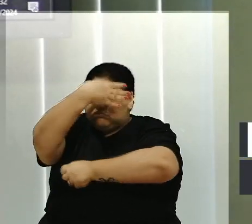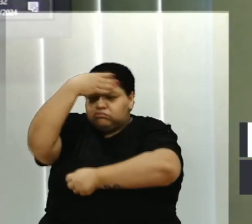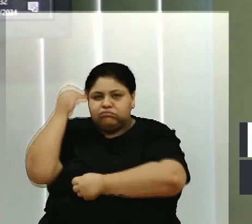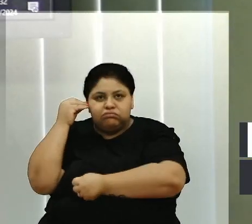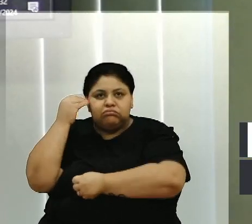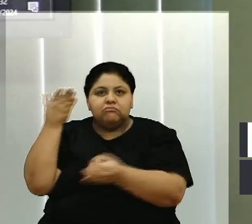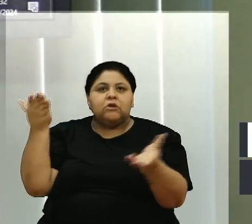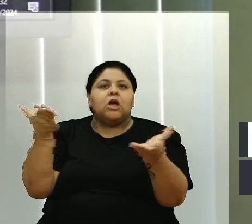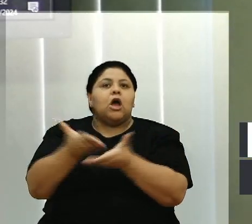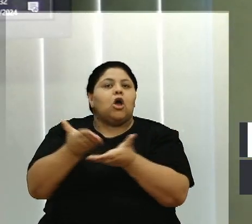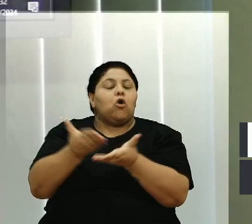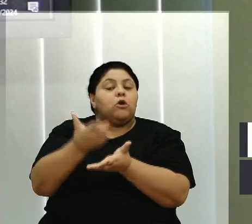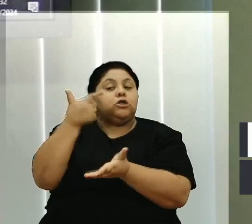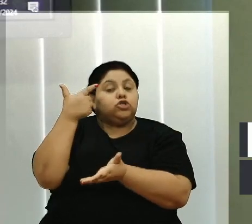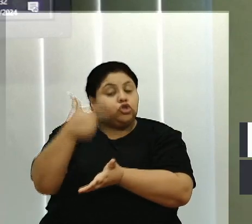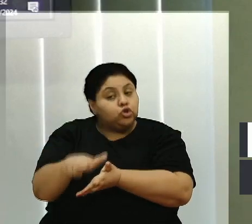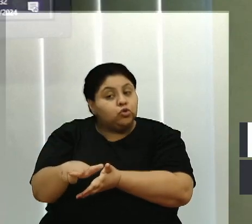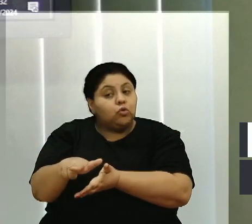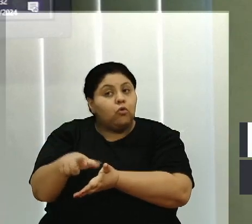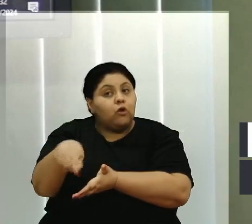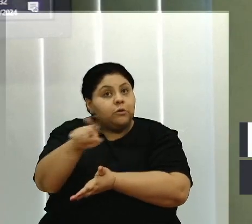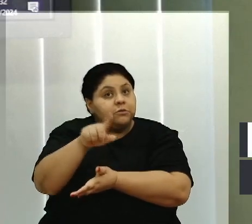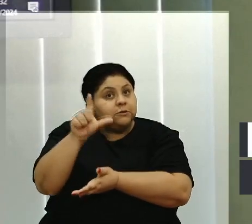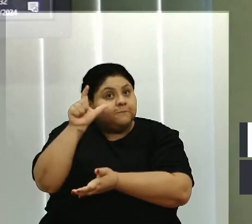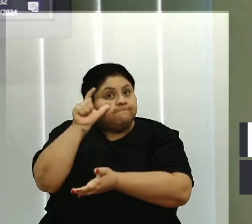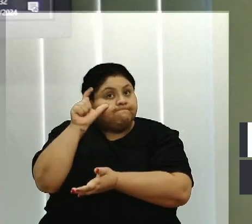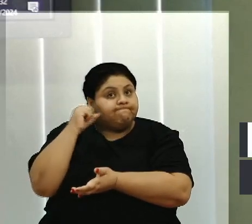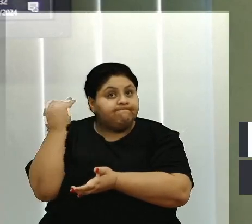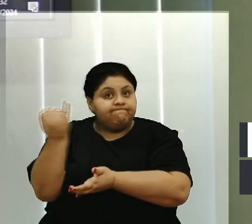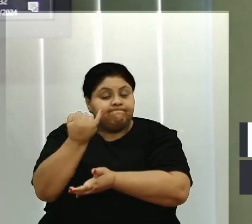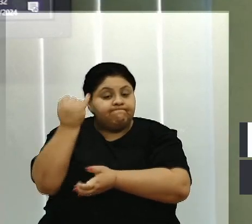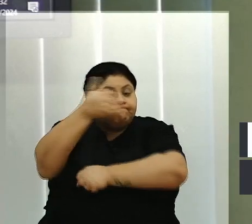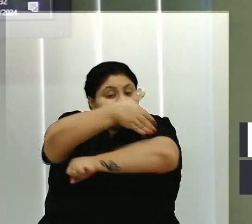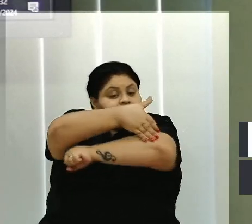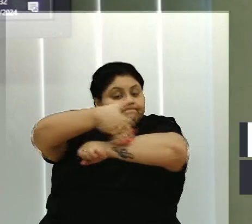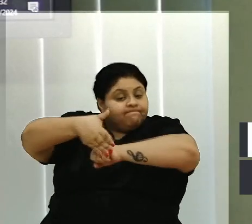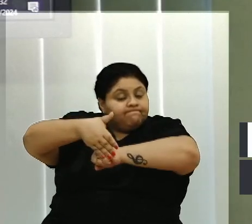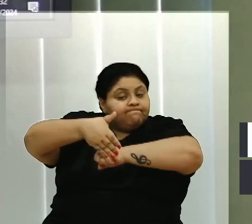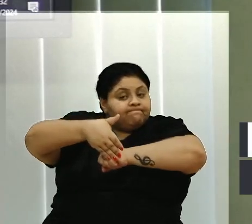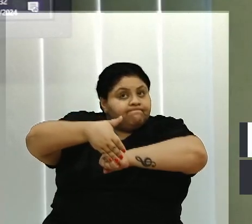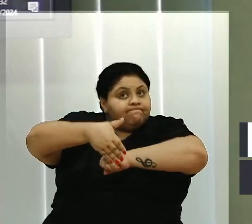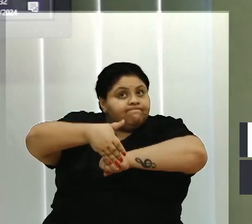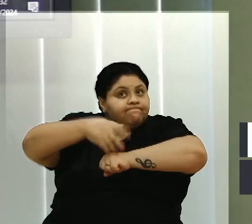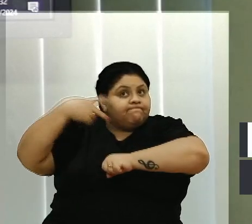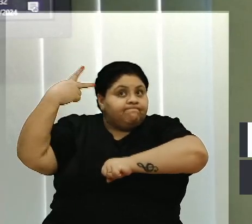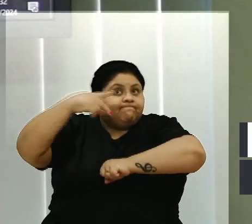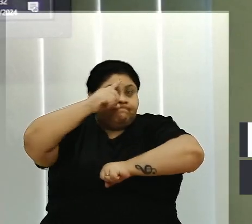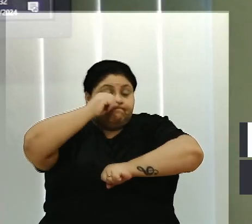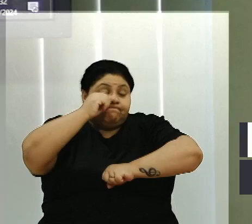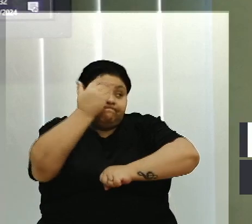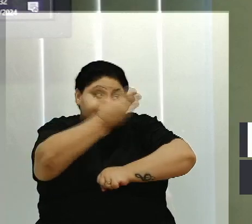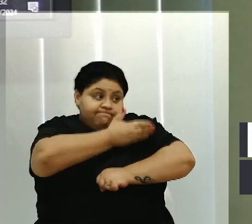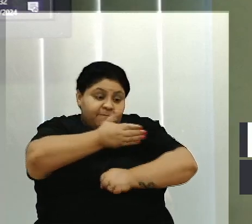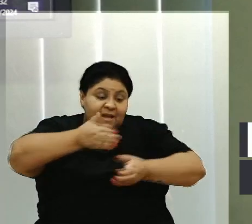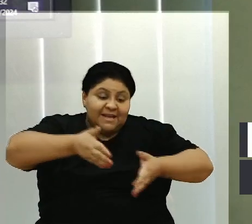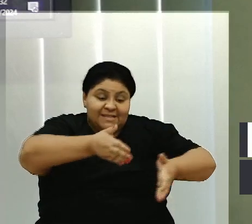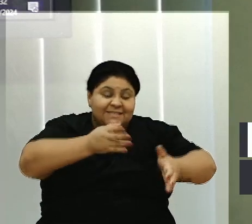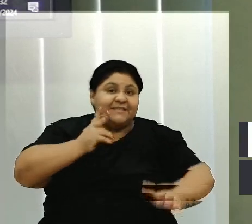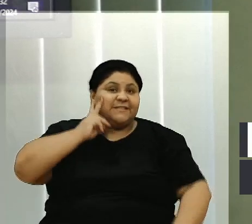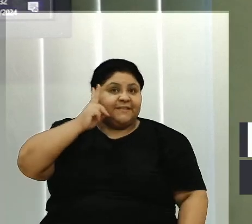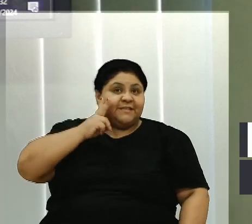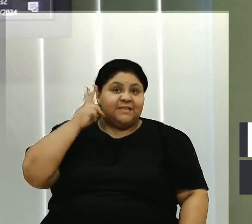gente vê mais uma vez a importância de uma estrada, vereador Fantinel, que é a Estrada do Vinho, que é a